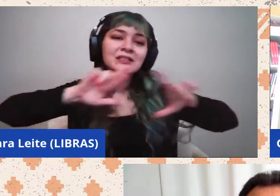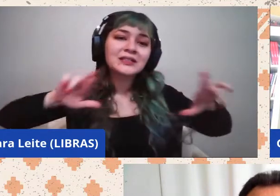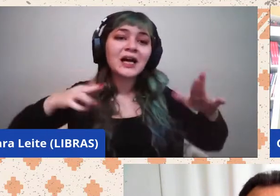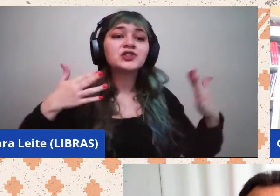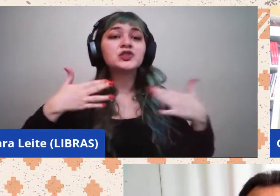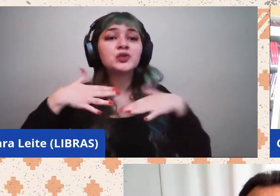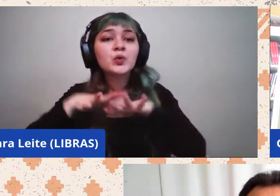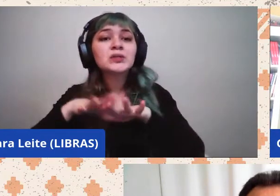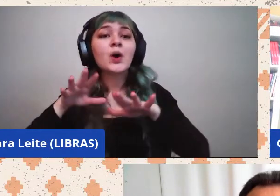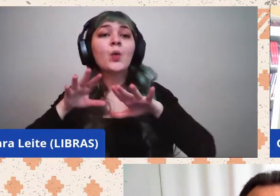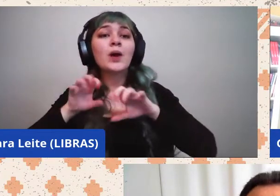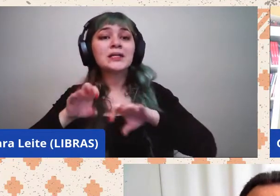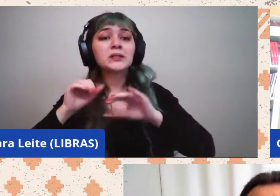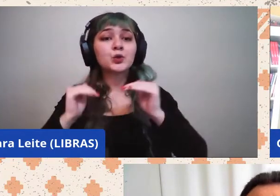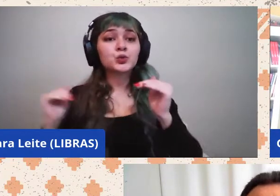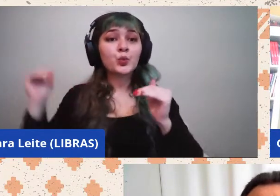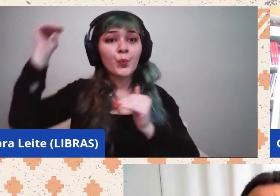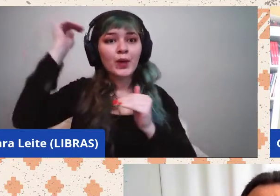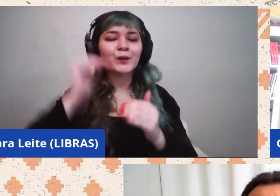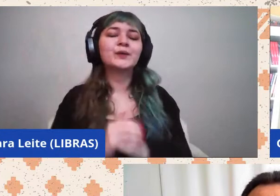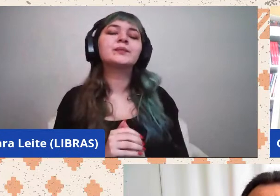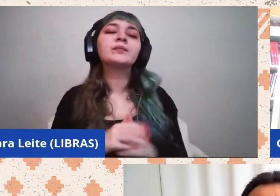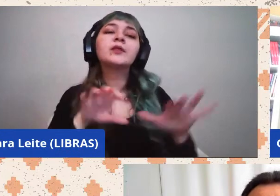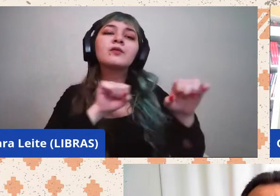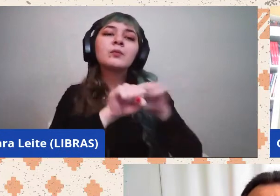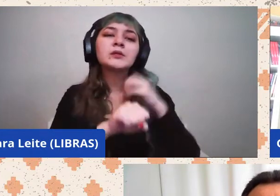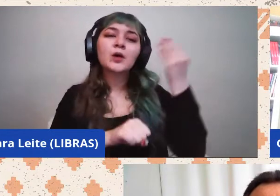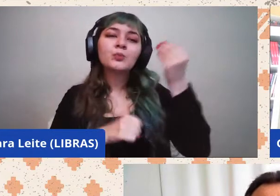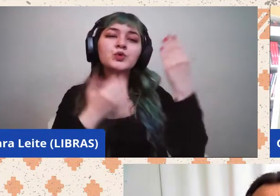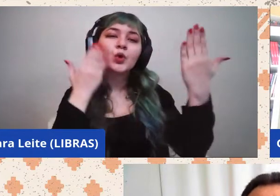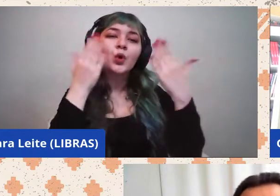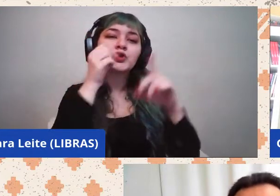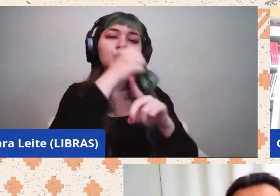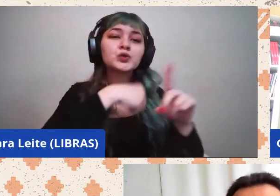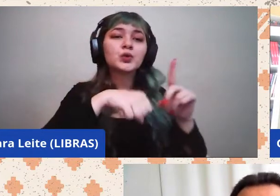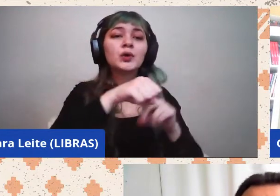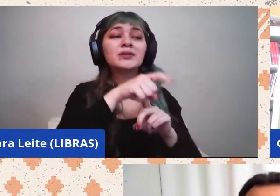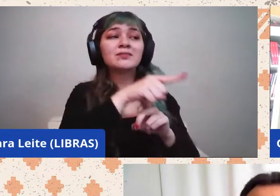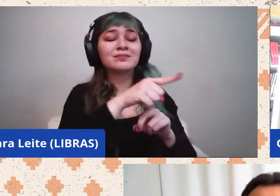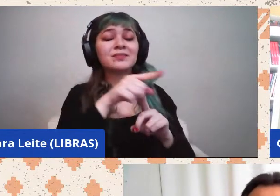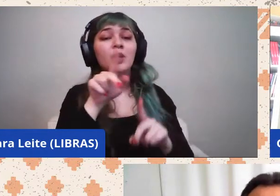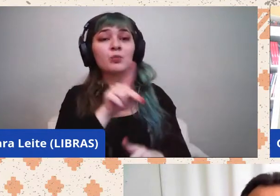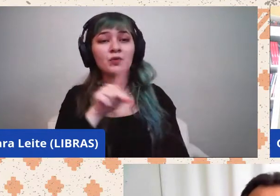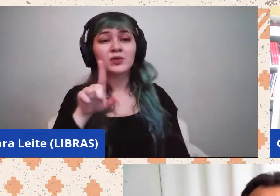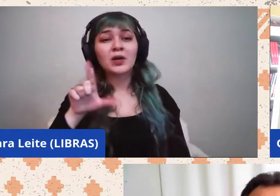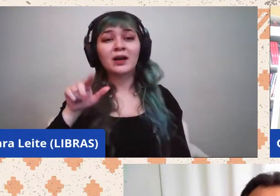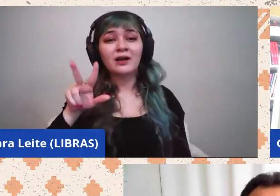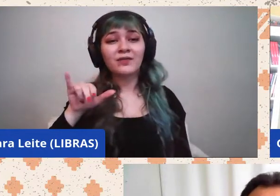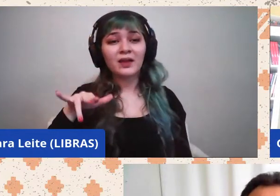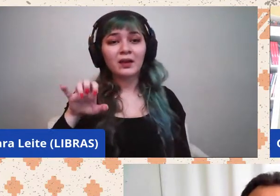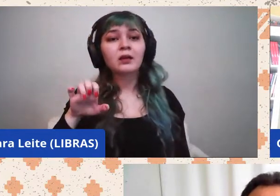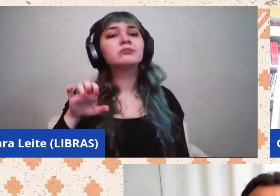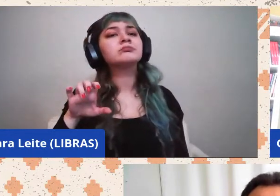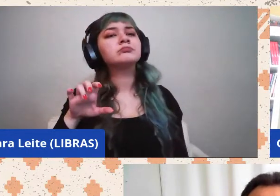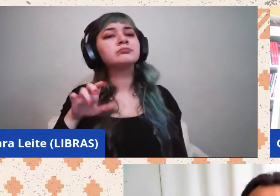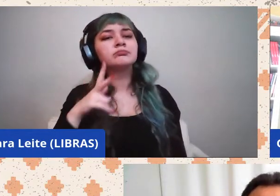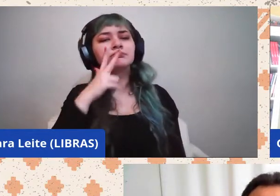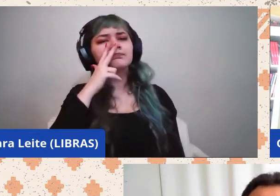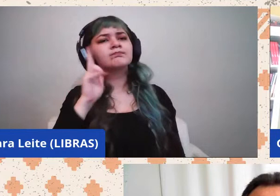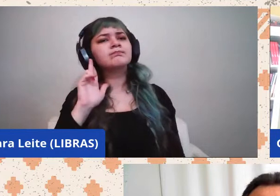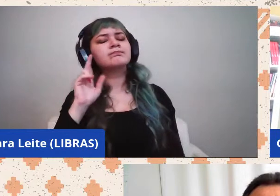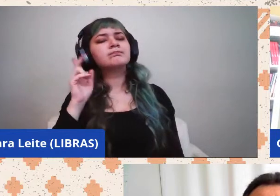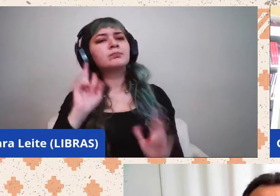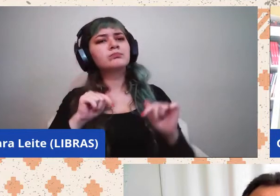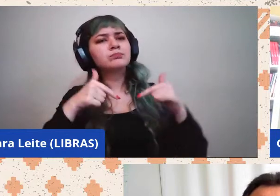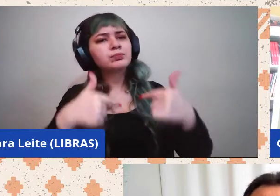ensino superior. Com formação em psicologia social, a professora Levine está profundamente engajada no avanço